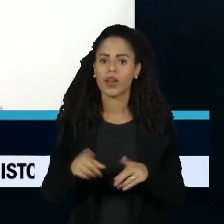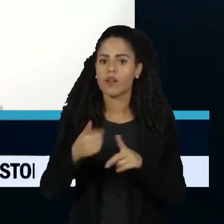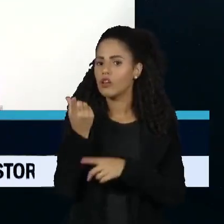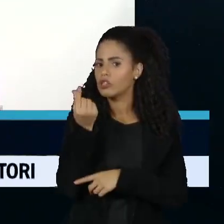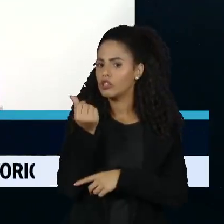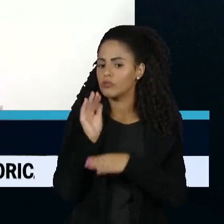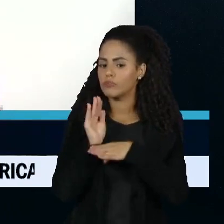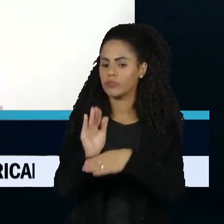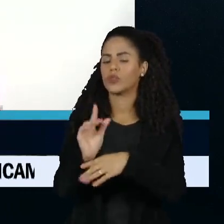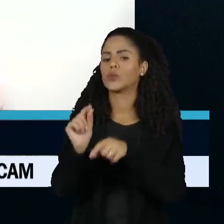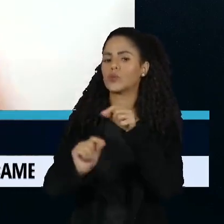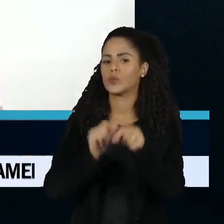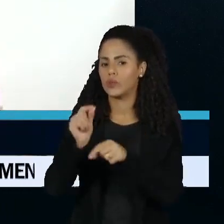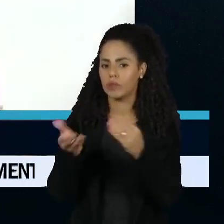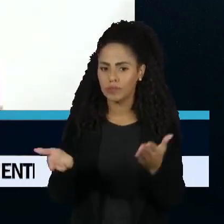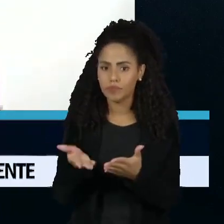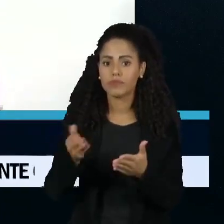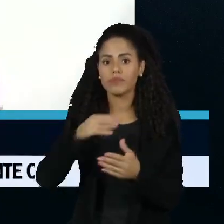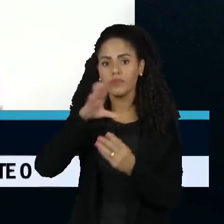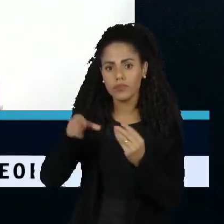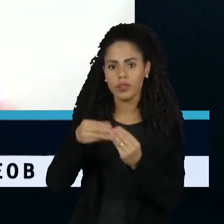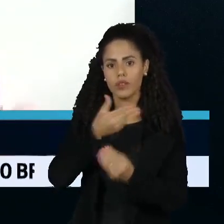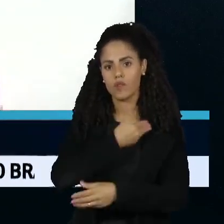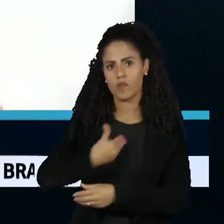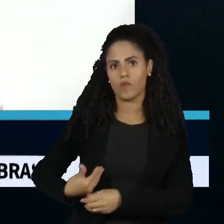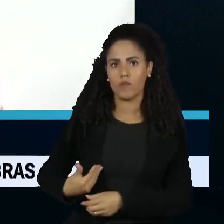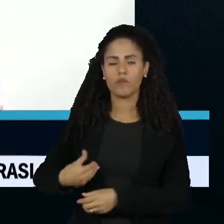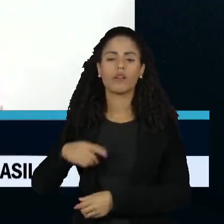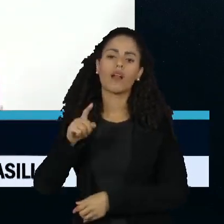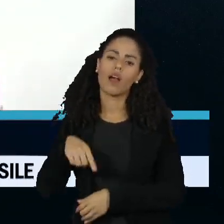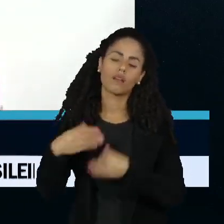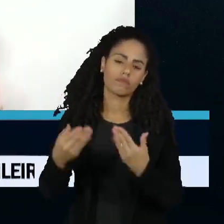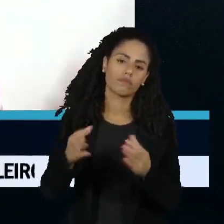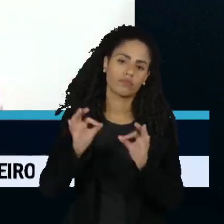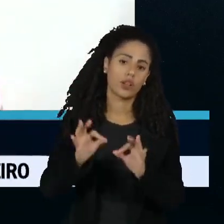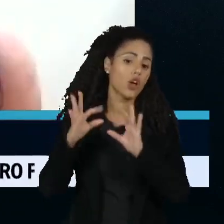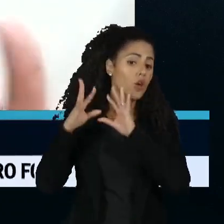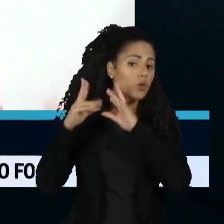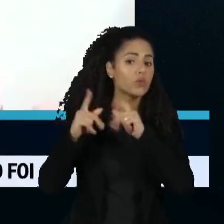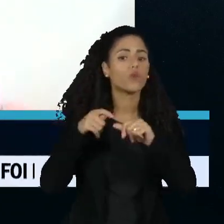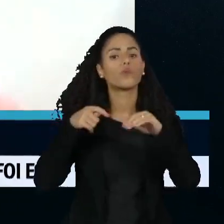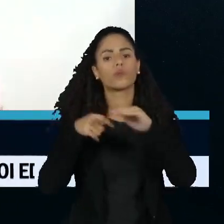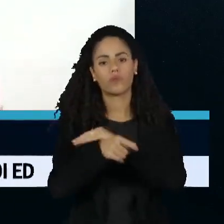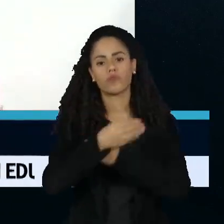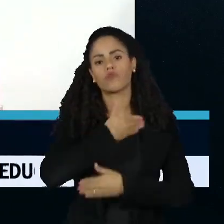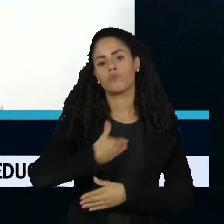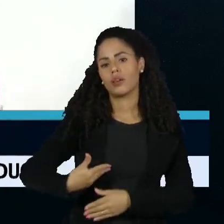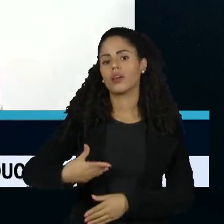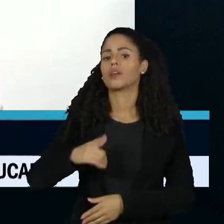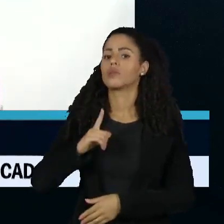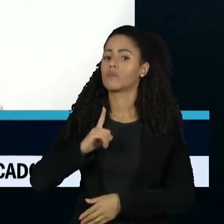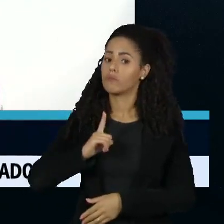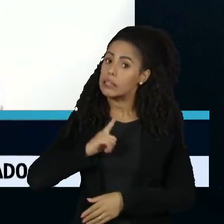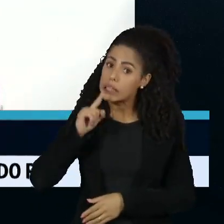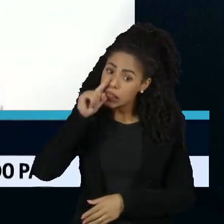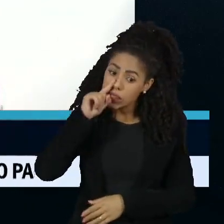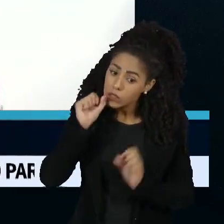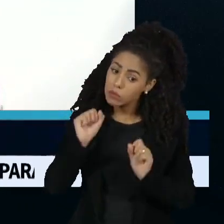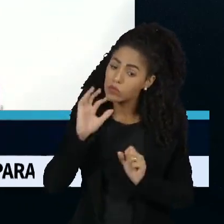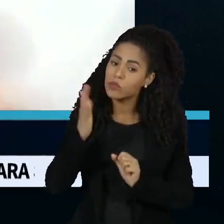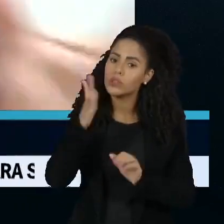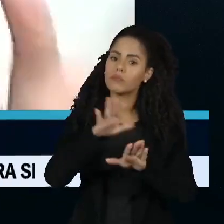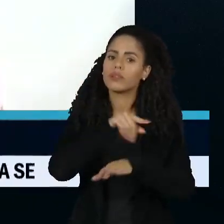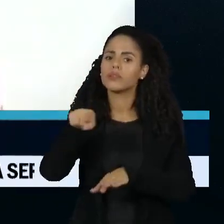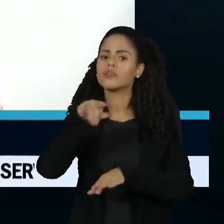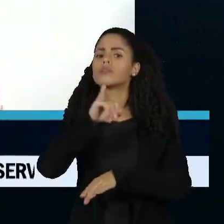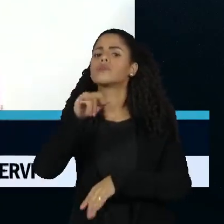boa opção, porque ele está vinculado ao governo e é claro que todo investimento tem risco, mas se